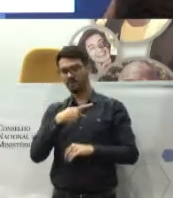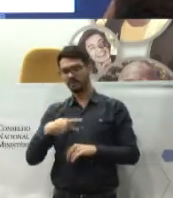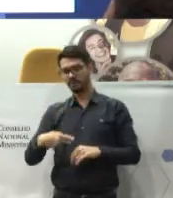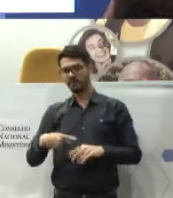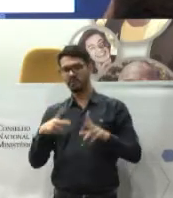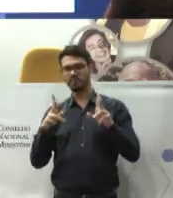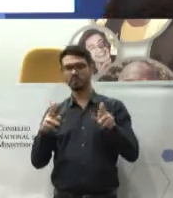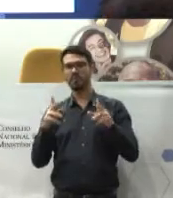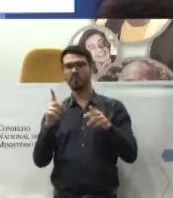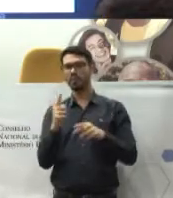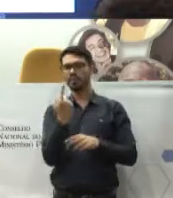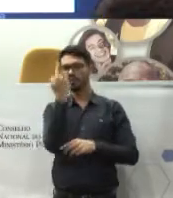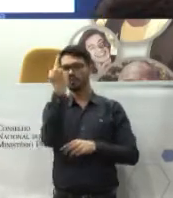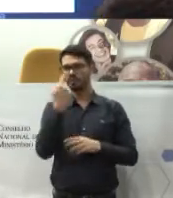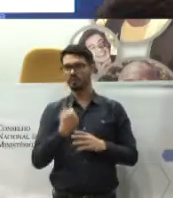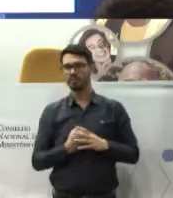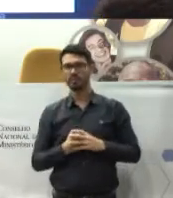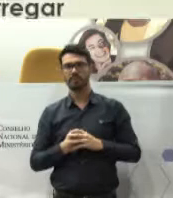só.